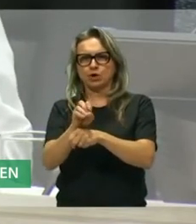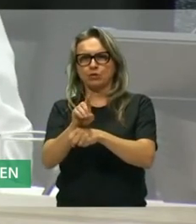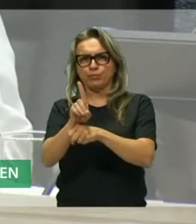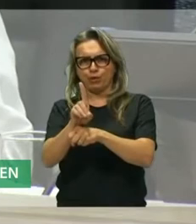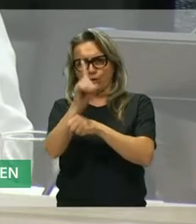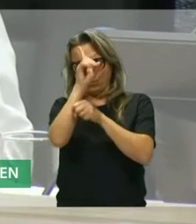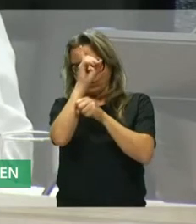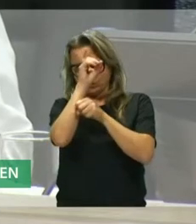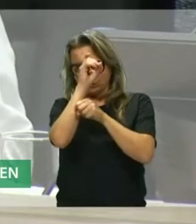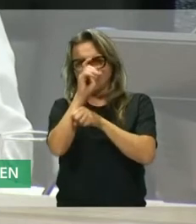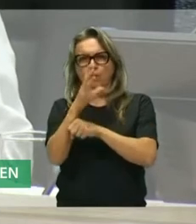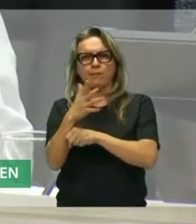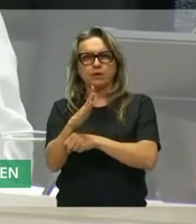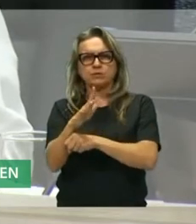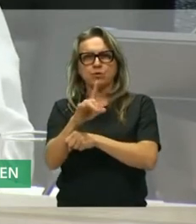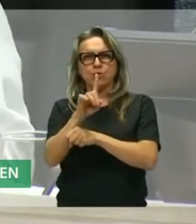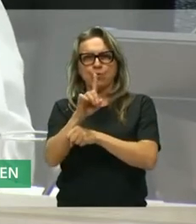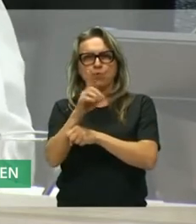torno de